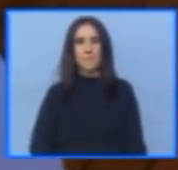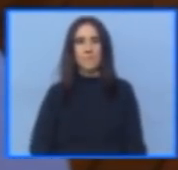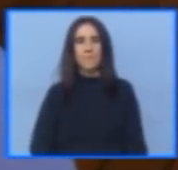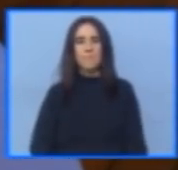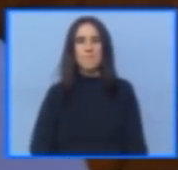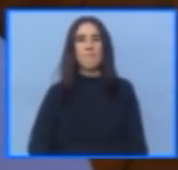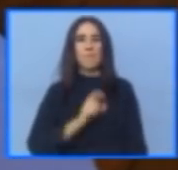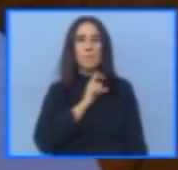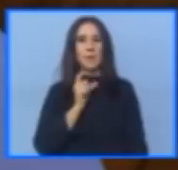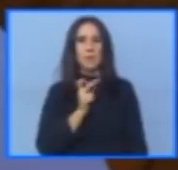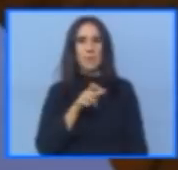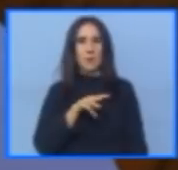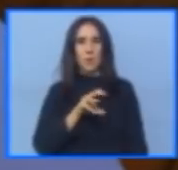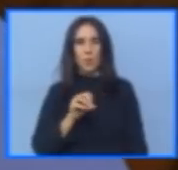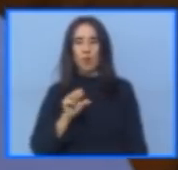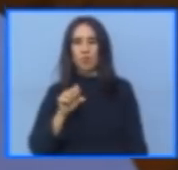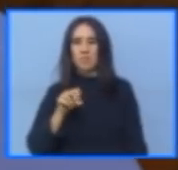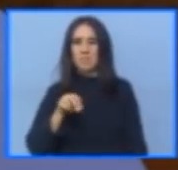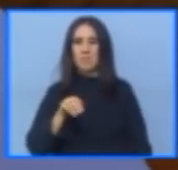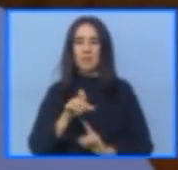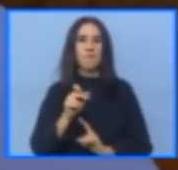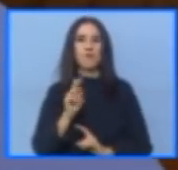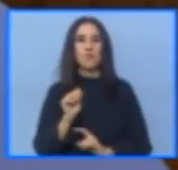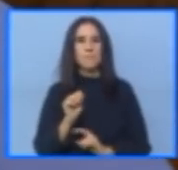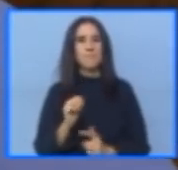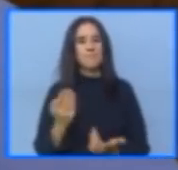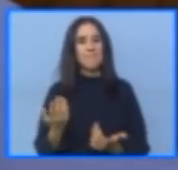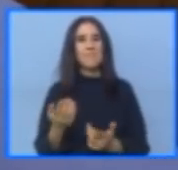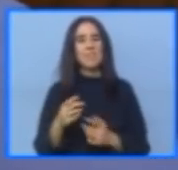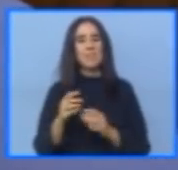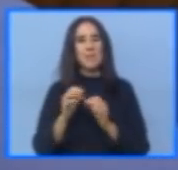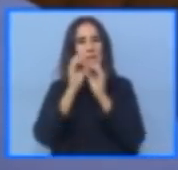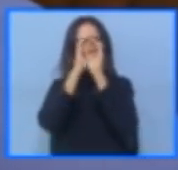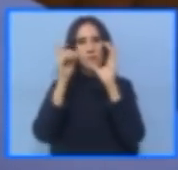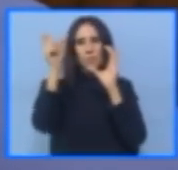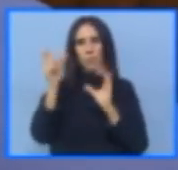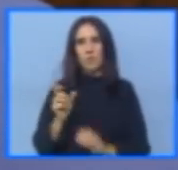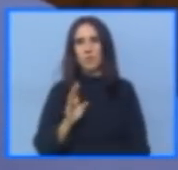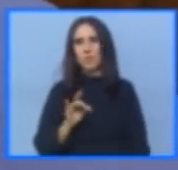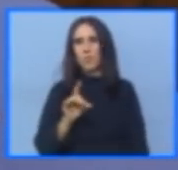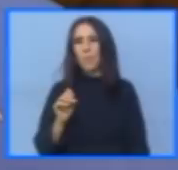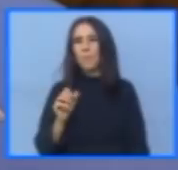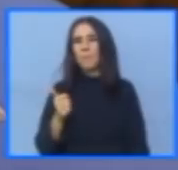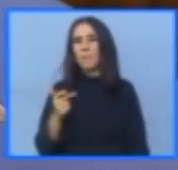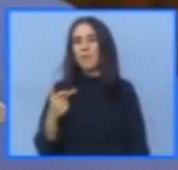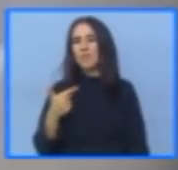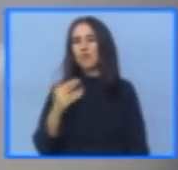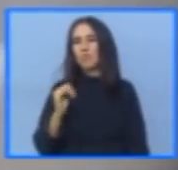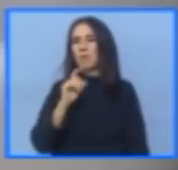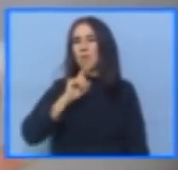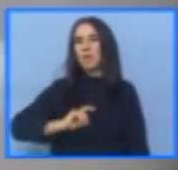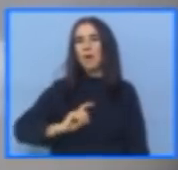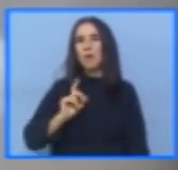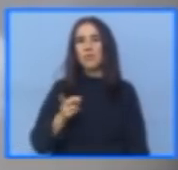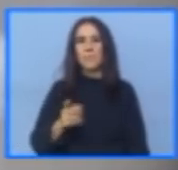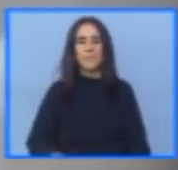Padre Amaro Gonçalves, para o que nos alerta esta figura de João Batista? Eu acho que, antes de mais, ele é a expressão